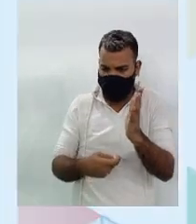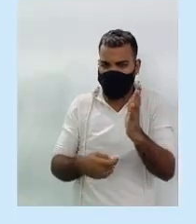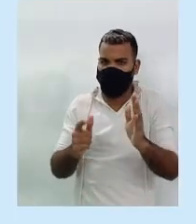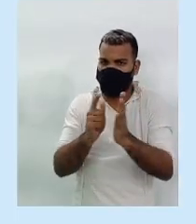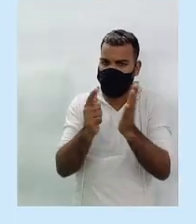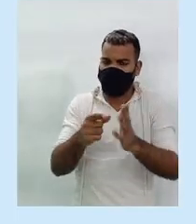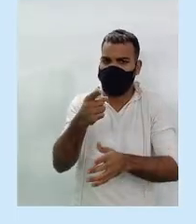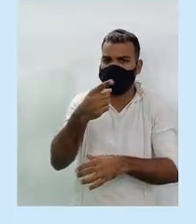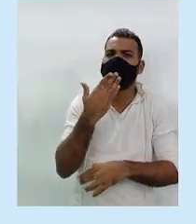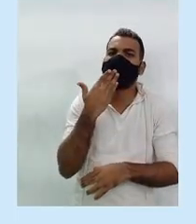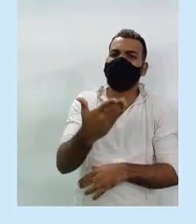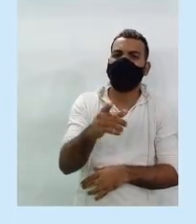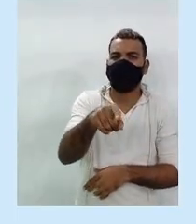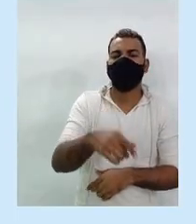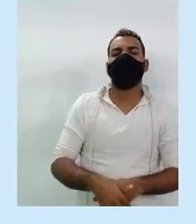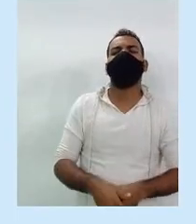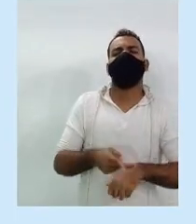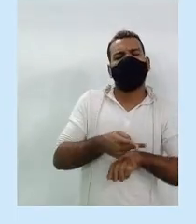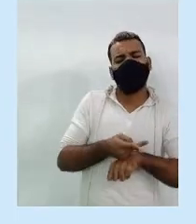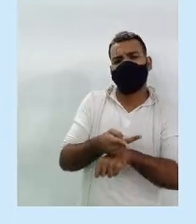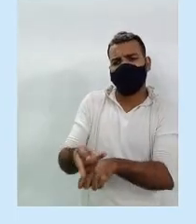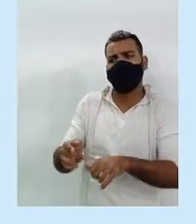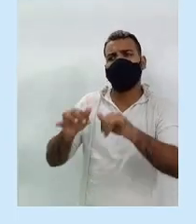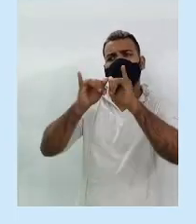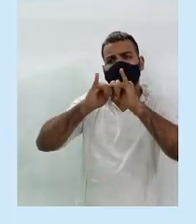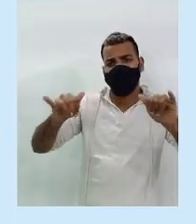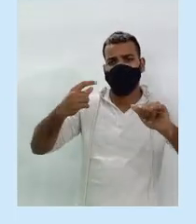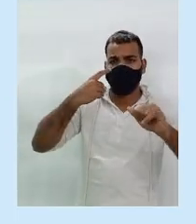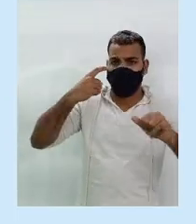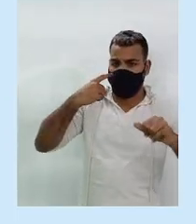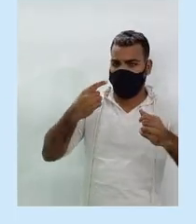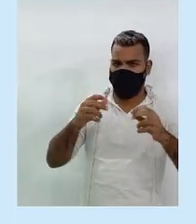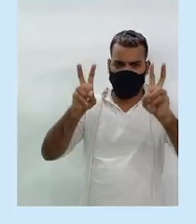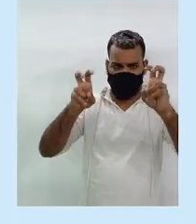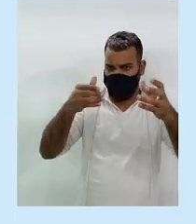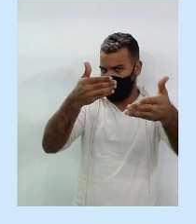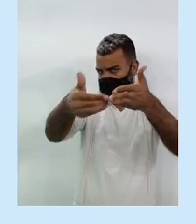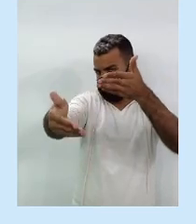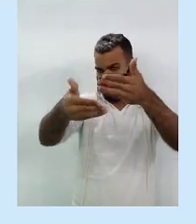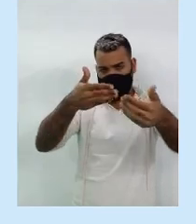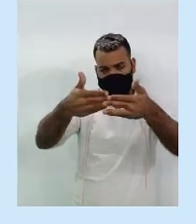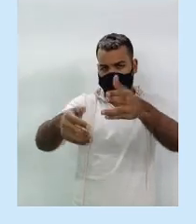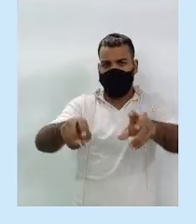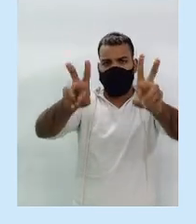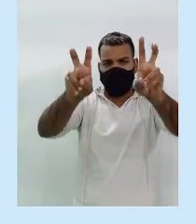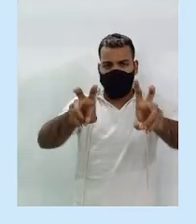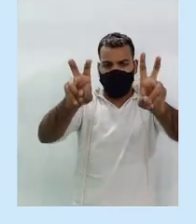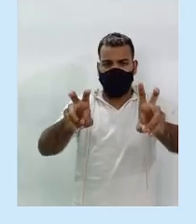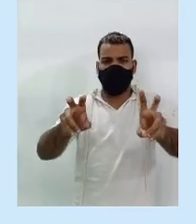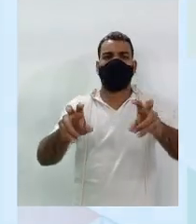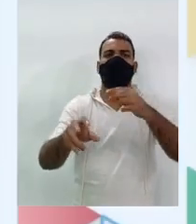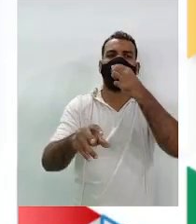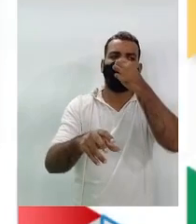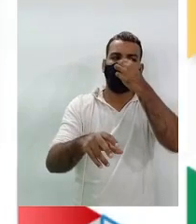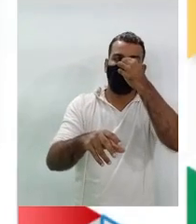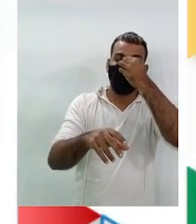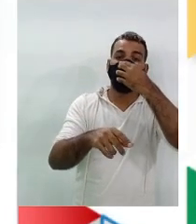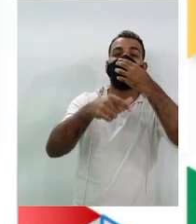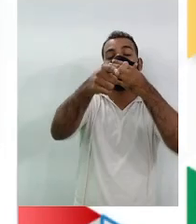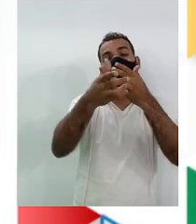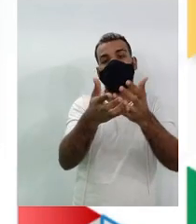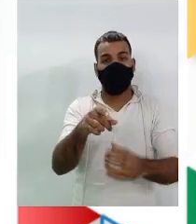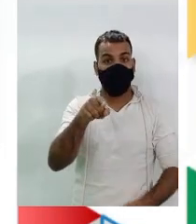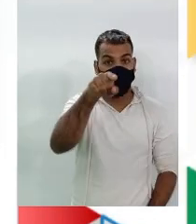jornalístico, peço que busquem uma notícia de qualquer assunto, o assunto em especial que você queira estudar, que você